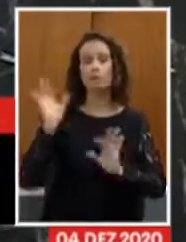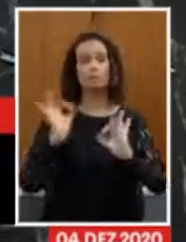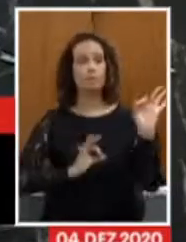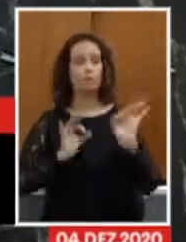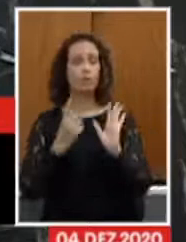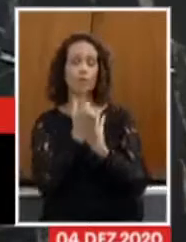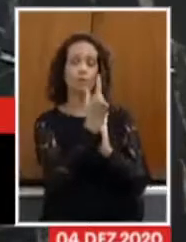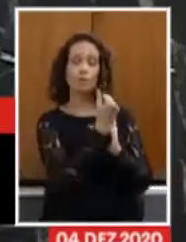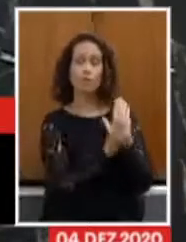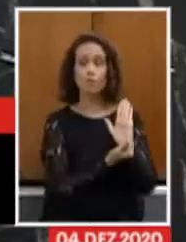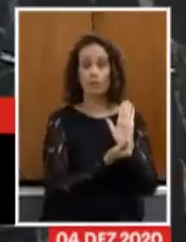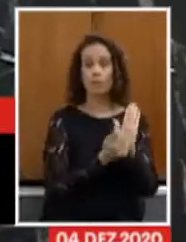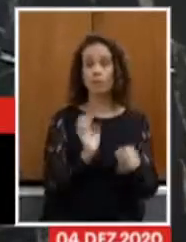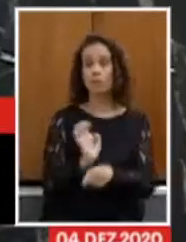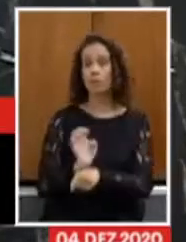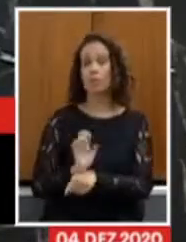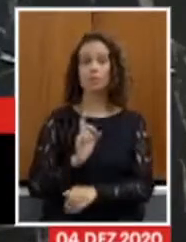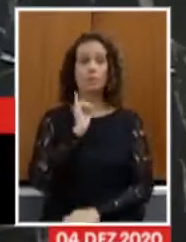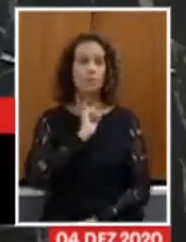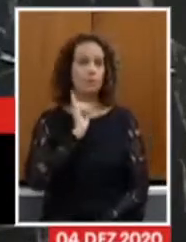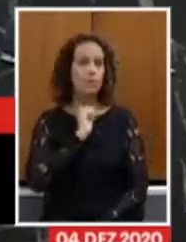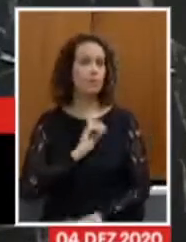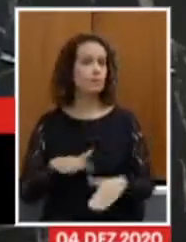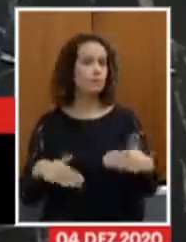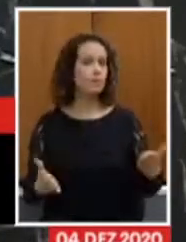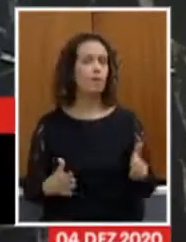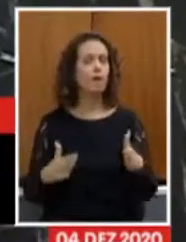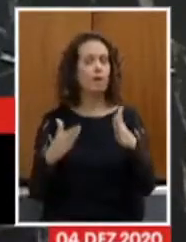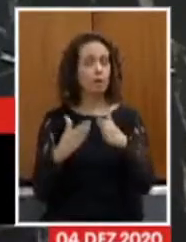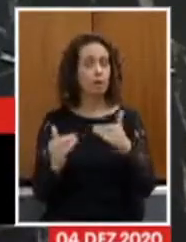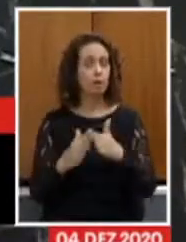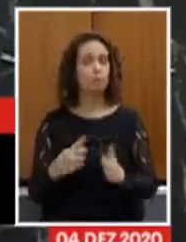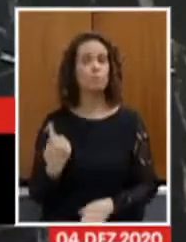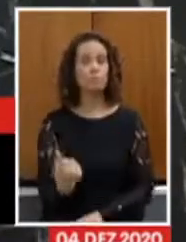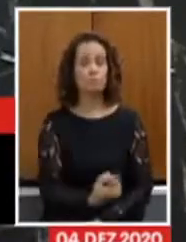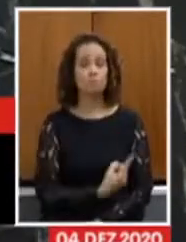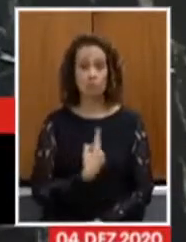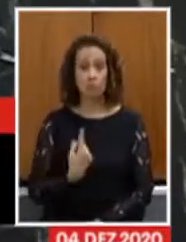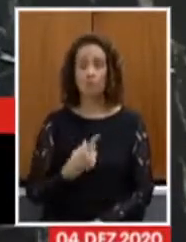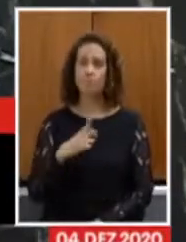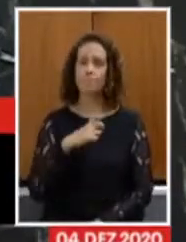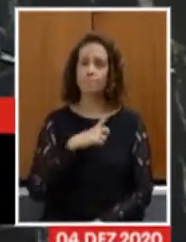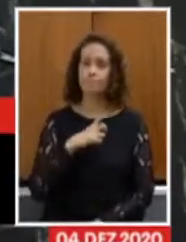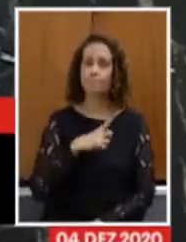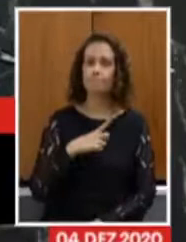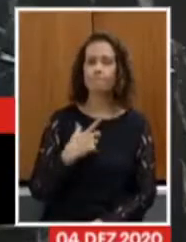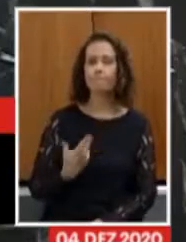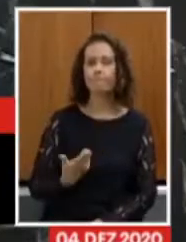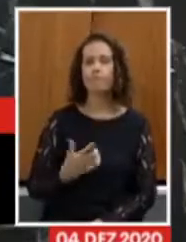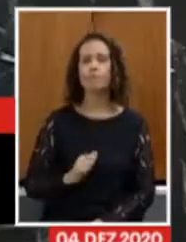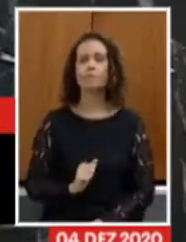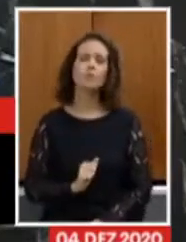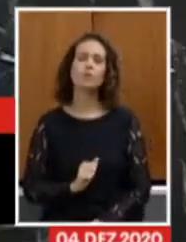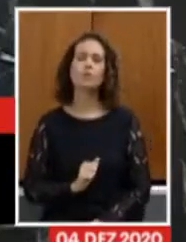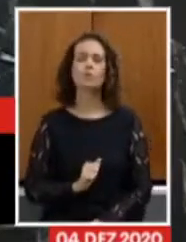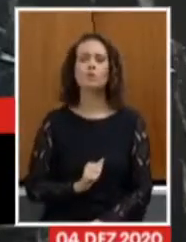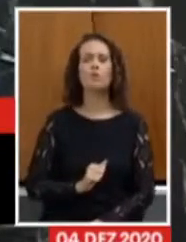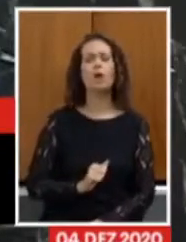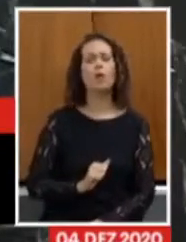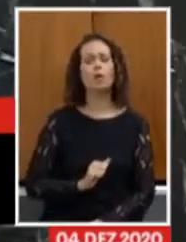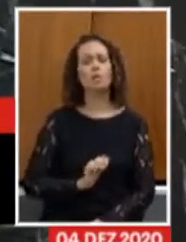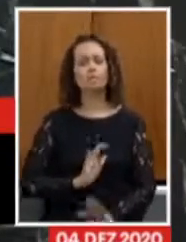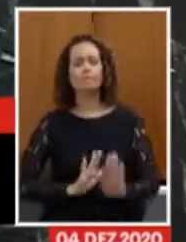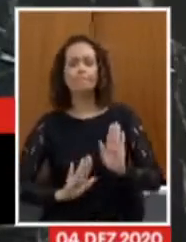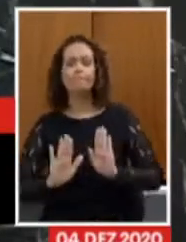do Estado de Minas Gerais, então eu peço que nós possamos ter aí um pouco de cautela e